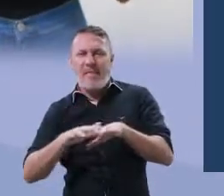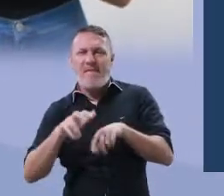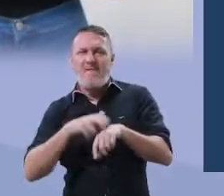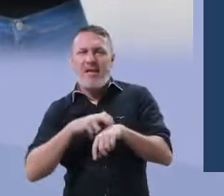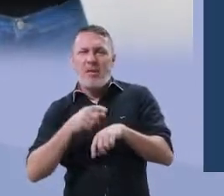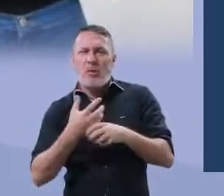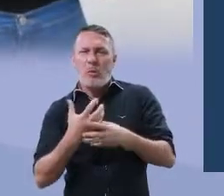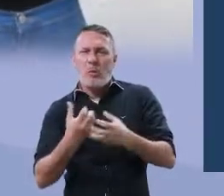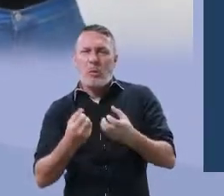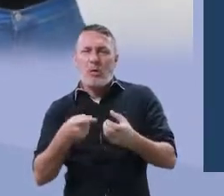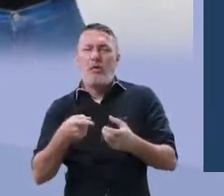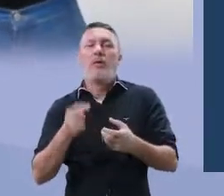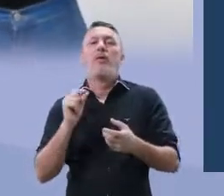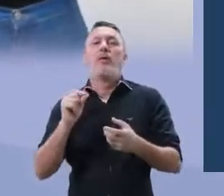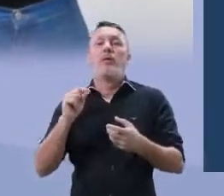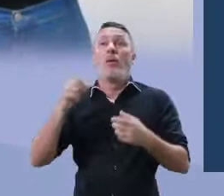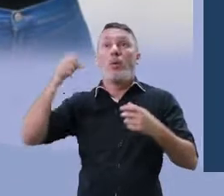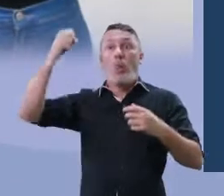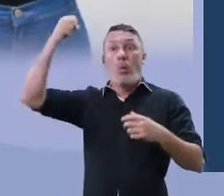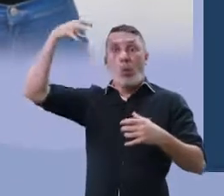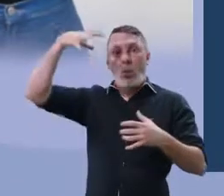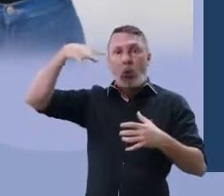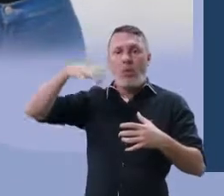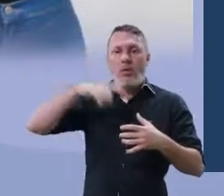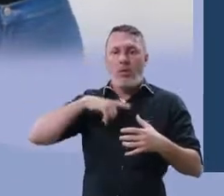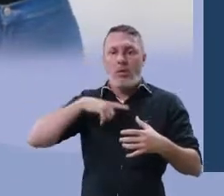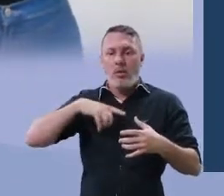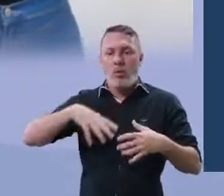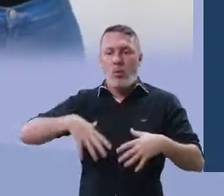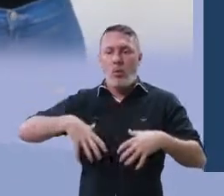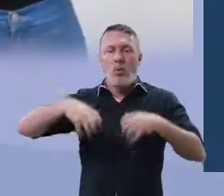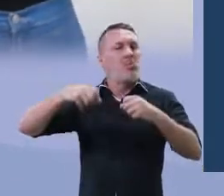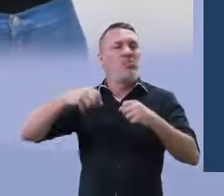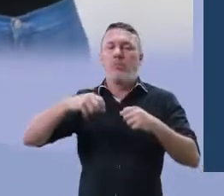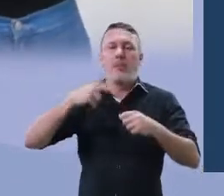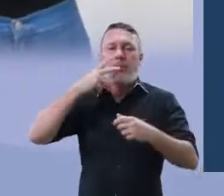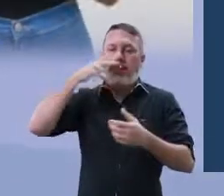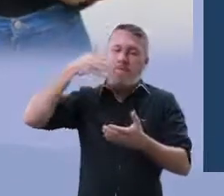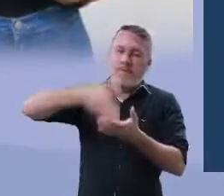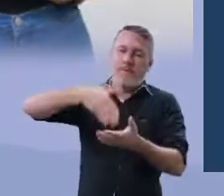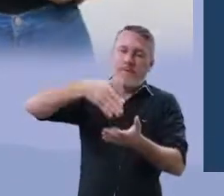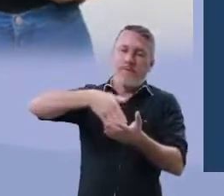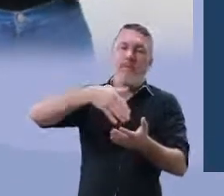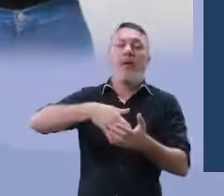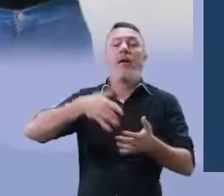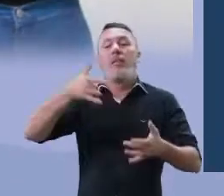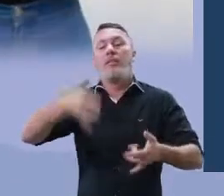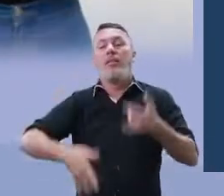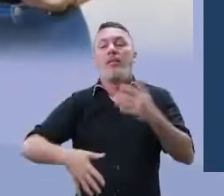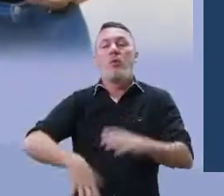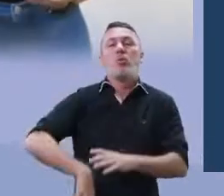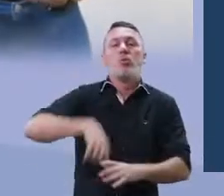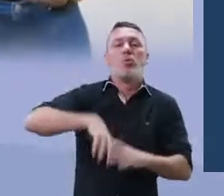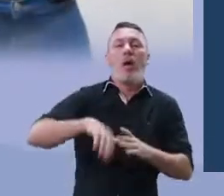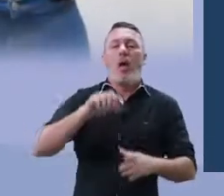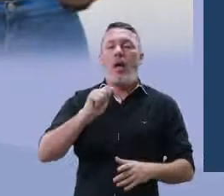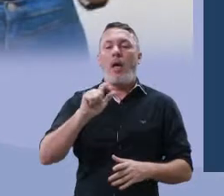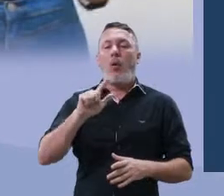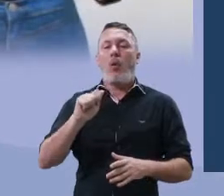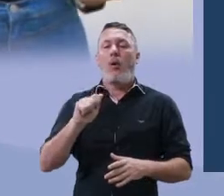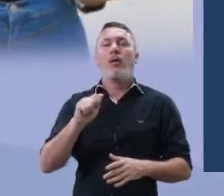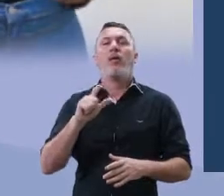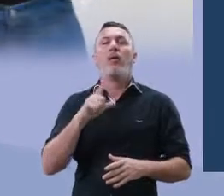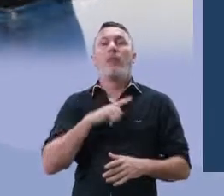está acontecendo esse processo. E aí a luz não consegue mais passar. O que vai acontecer então com